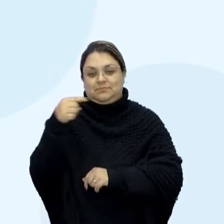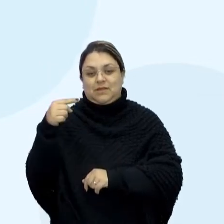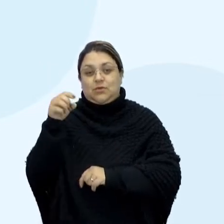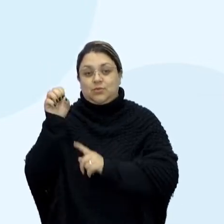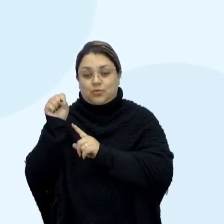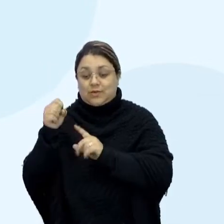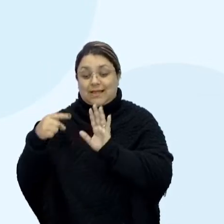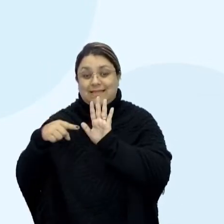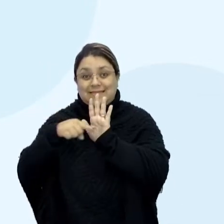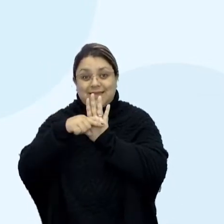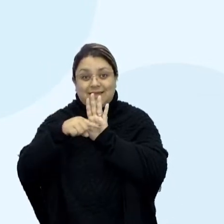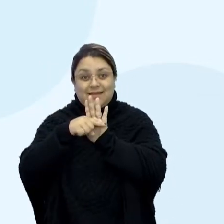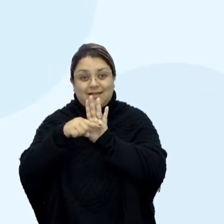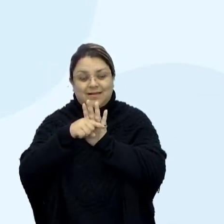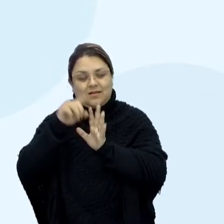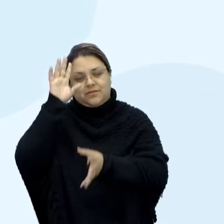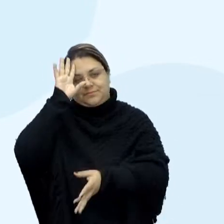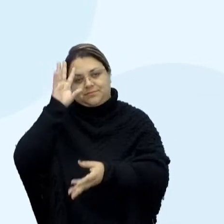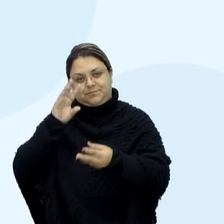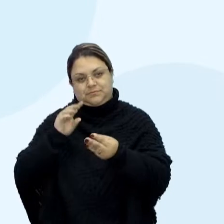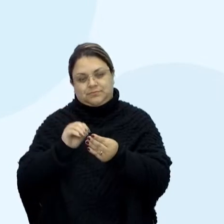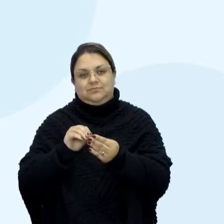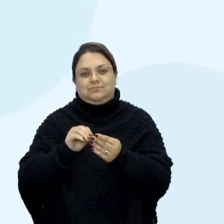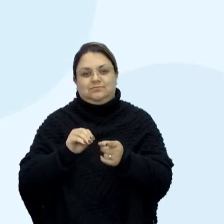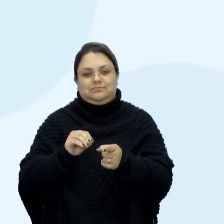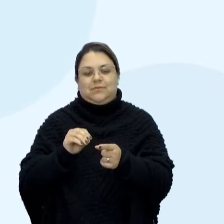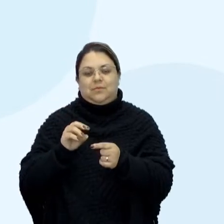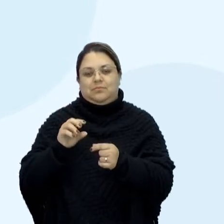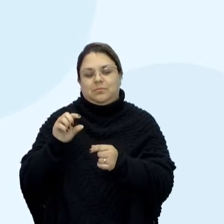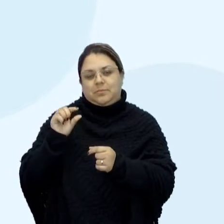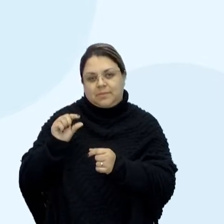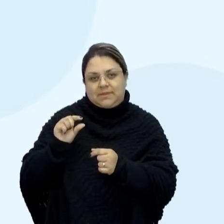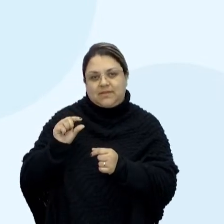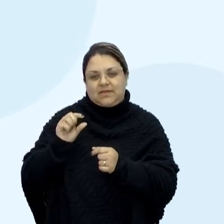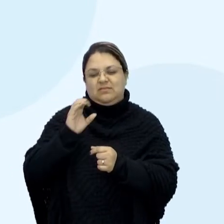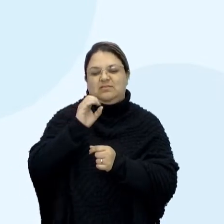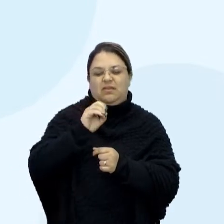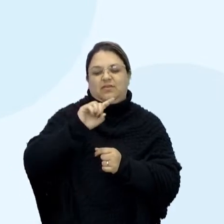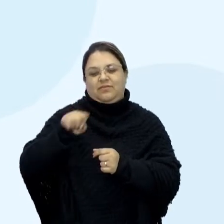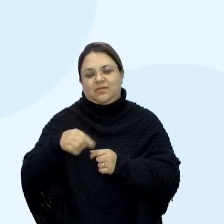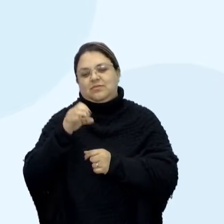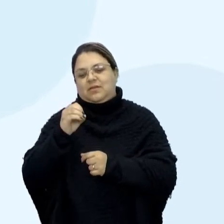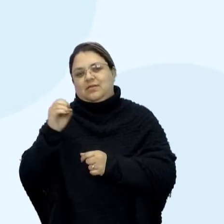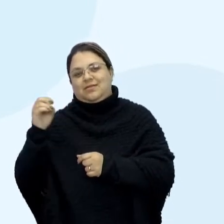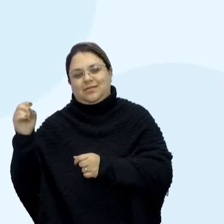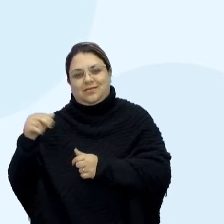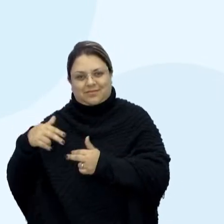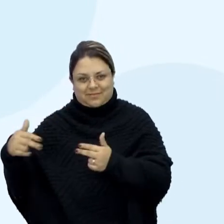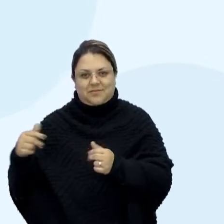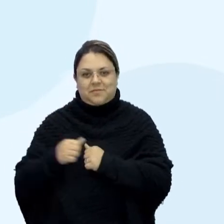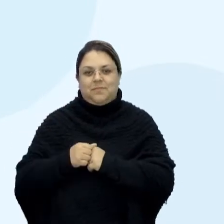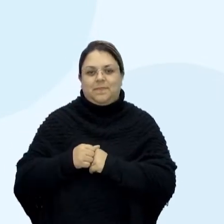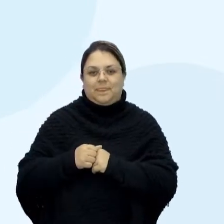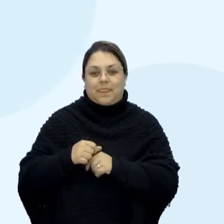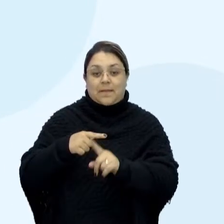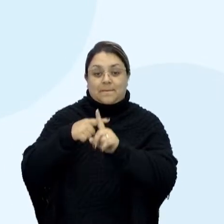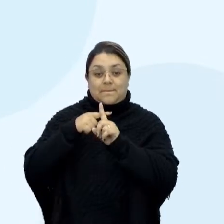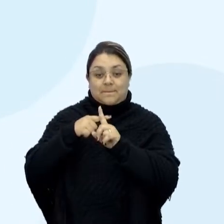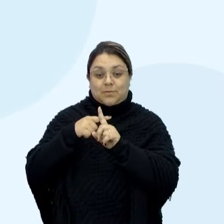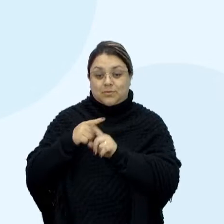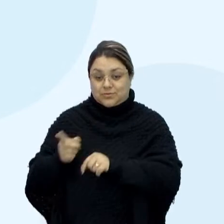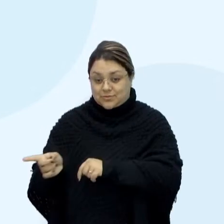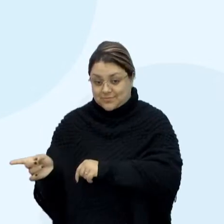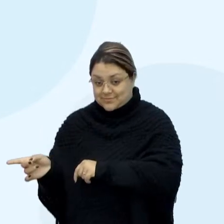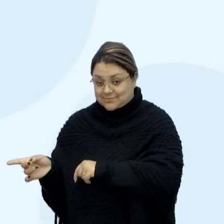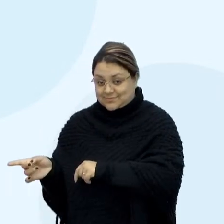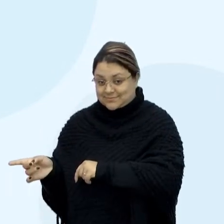ela é negativa, quer dizer que é um número bem pequeno, 0,000. Ó. Quando é positiva, é um número seguido de